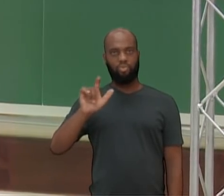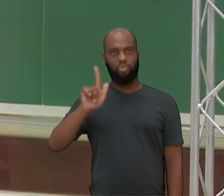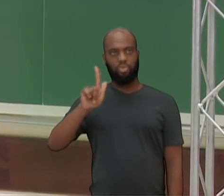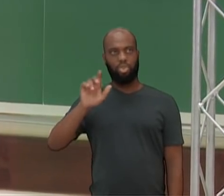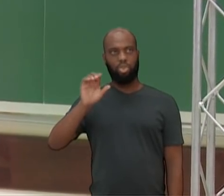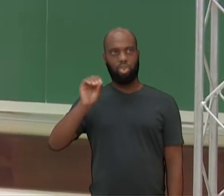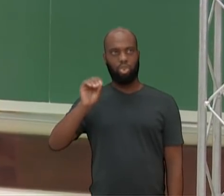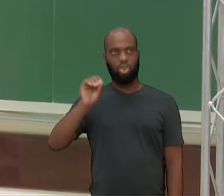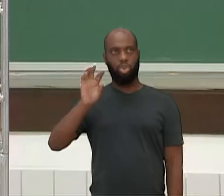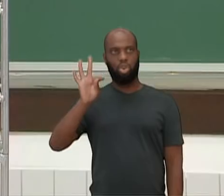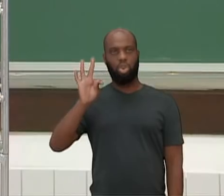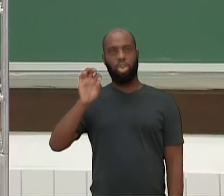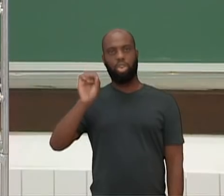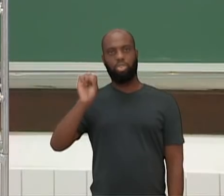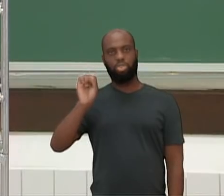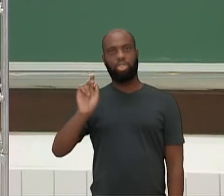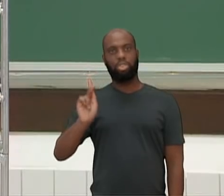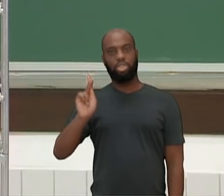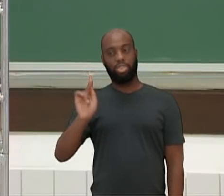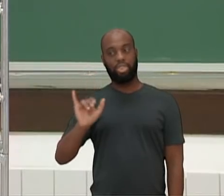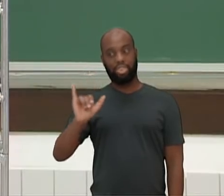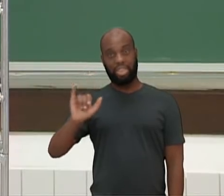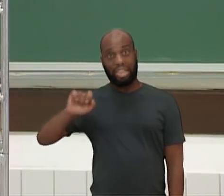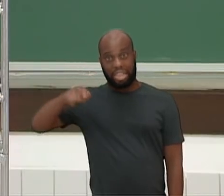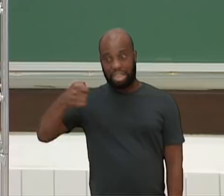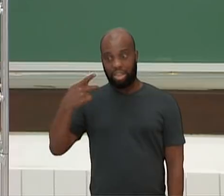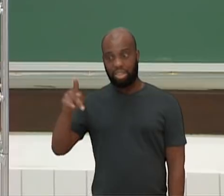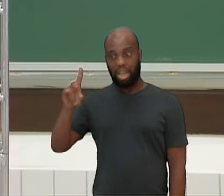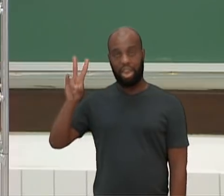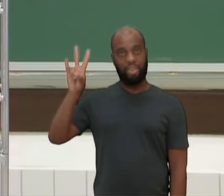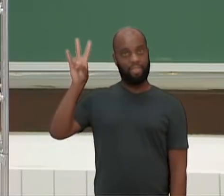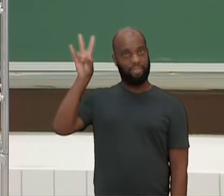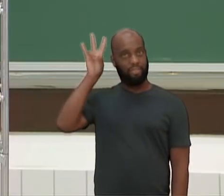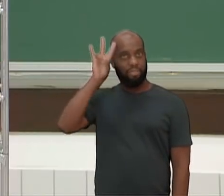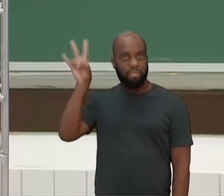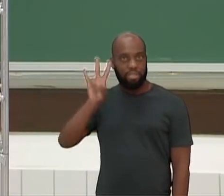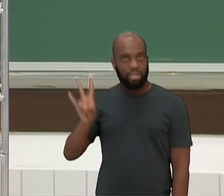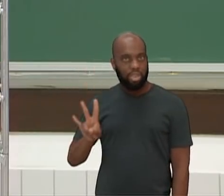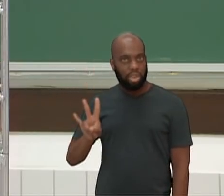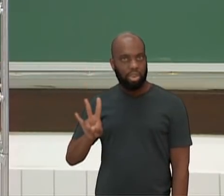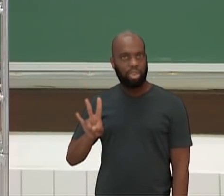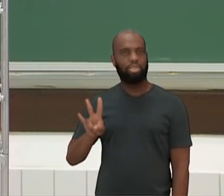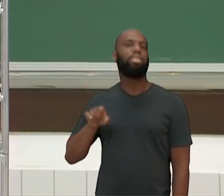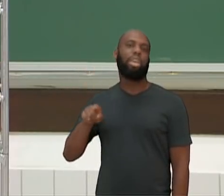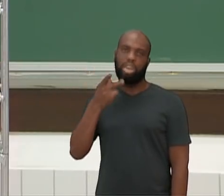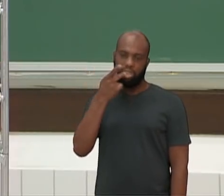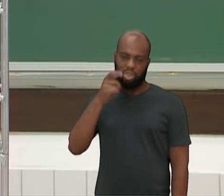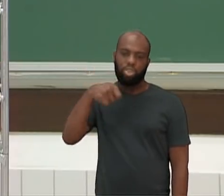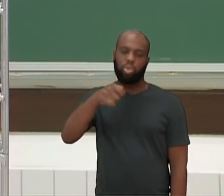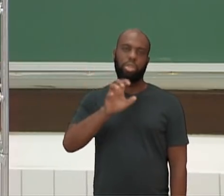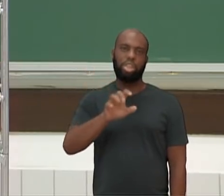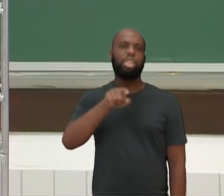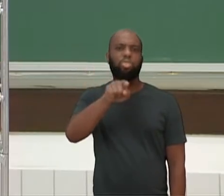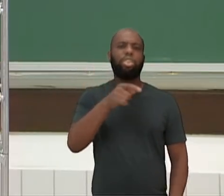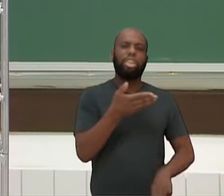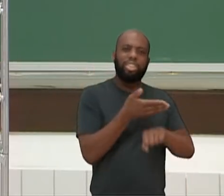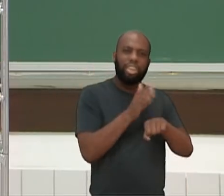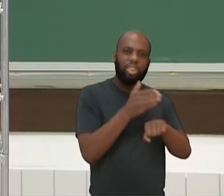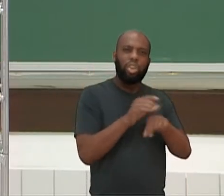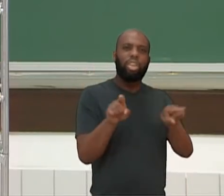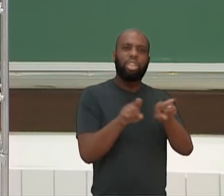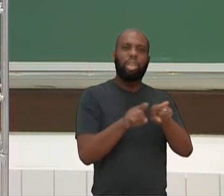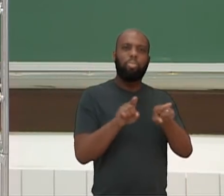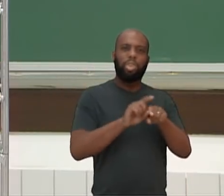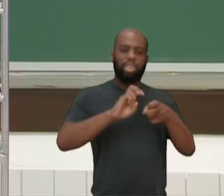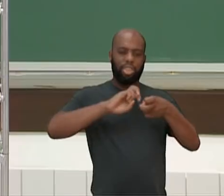e muito simples. Então, vocês já fizeram prática das lutas indígenas em casa, né? Vocês viram que vocês